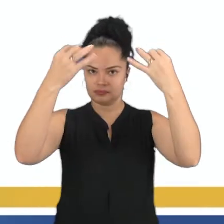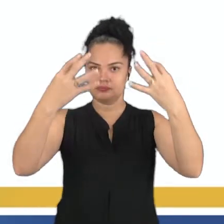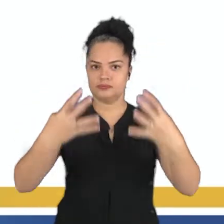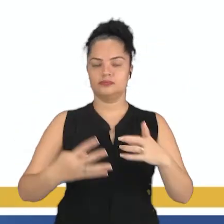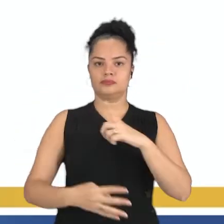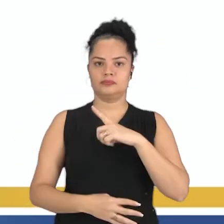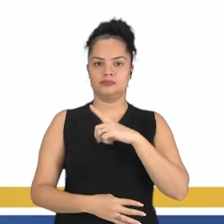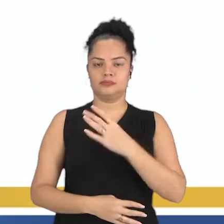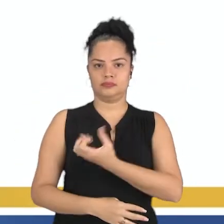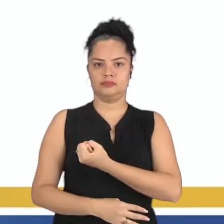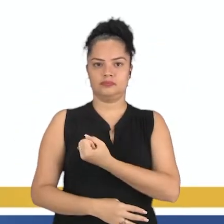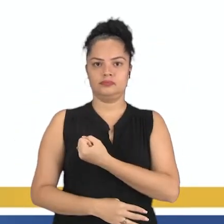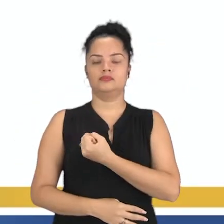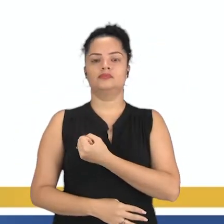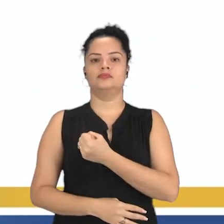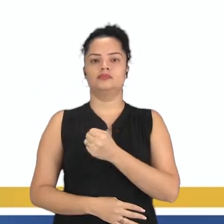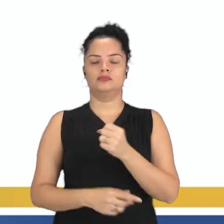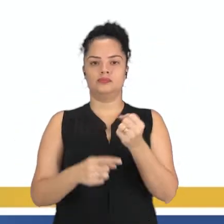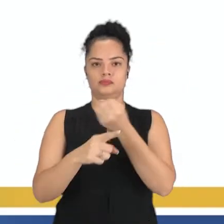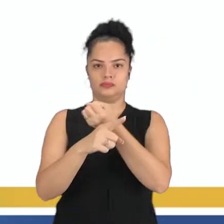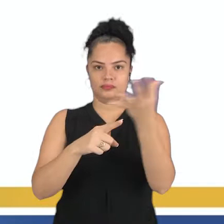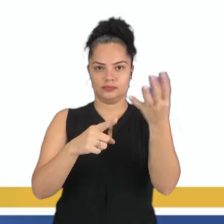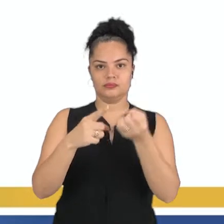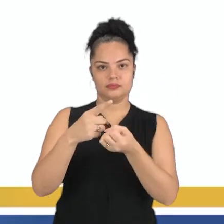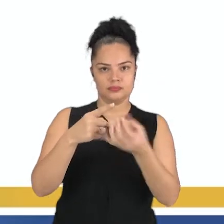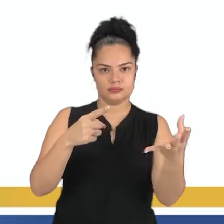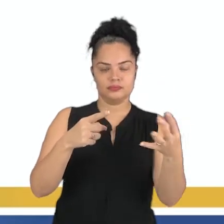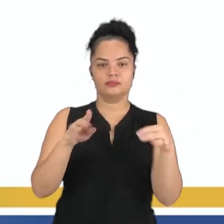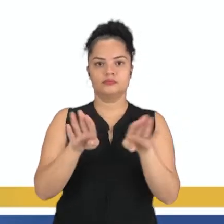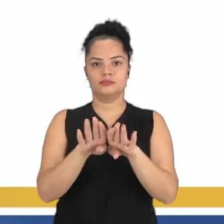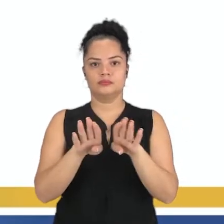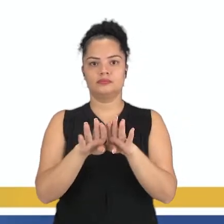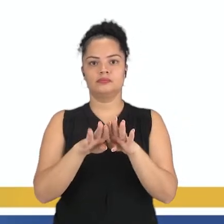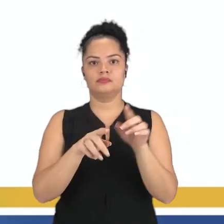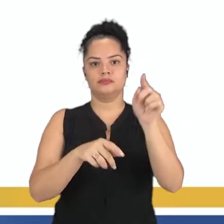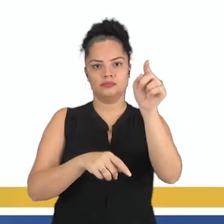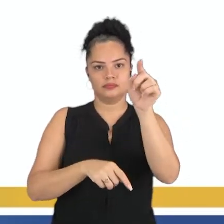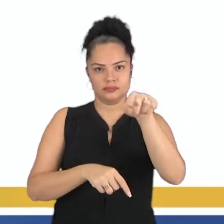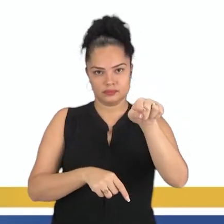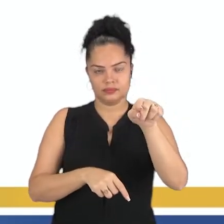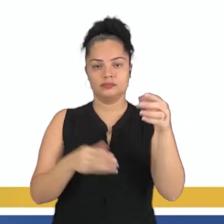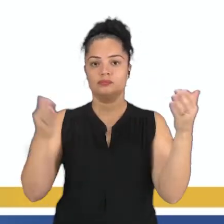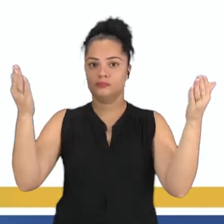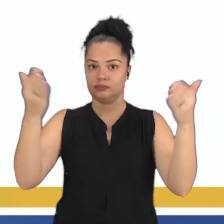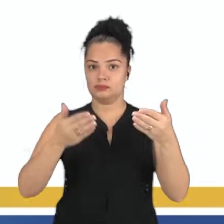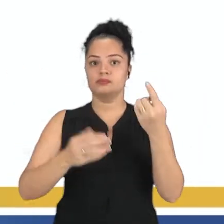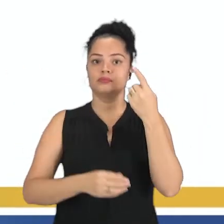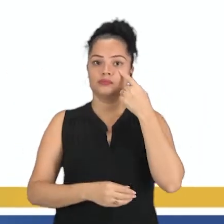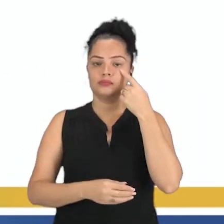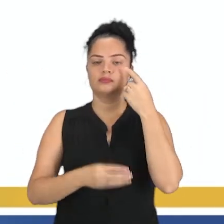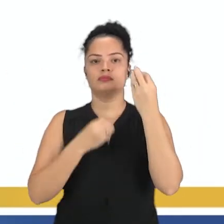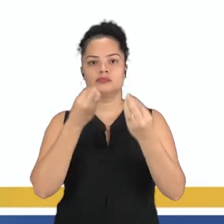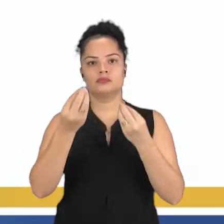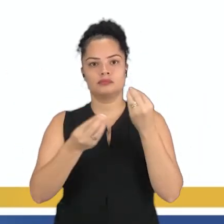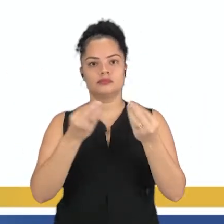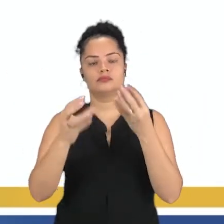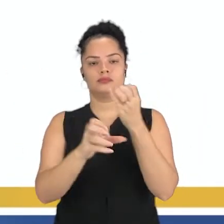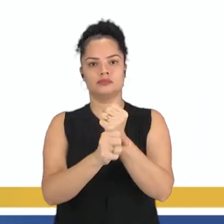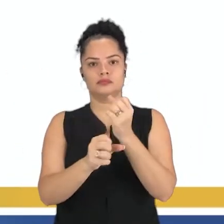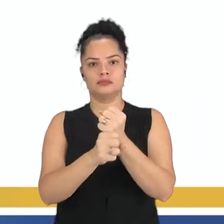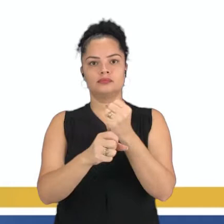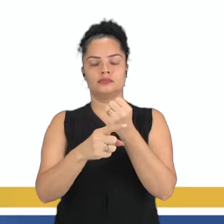números racionais tanto na forma fracionária quanto na forma decimal. Então hoje nós vamos ver como a gente faz para